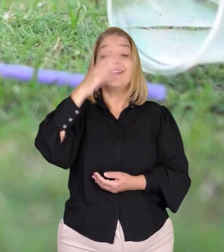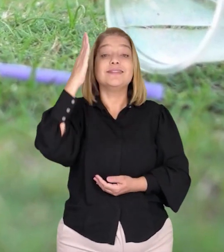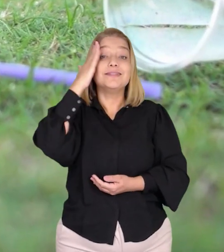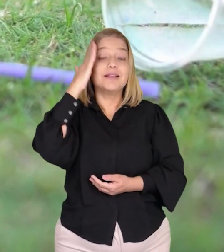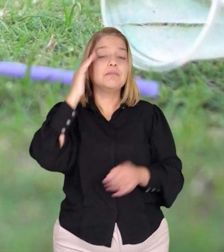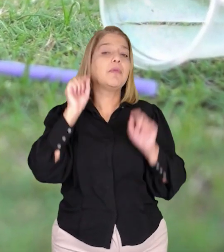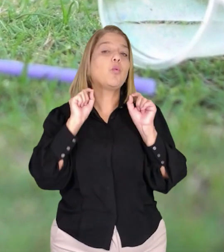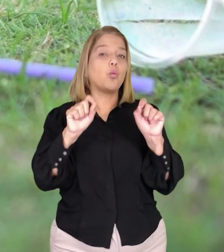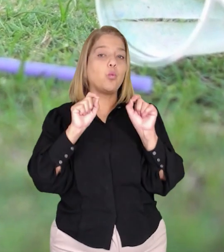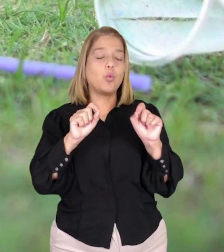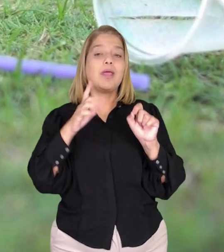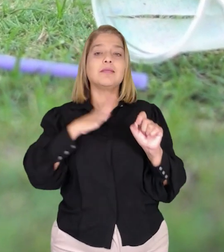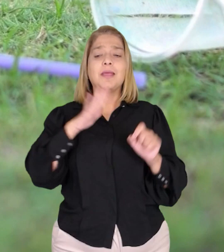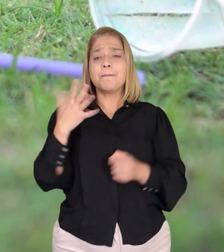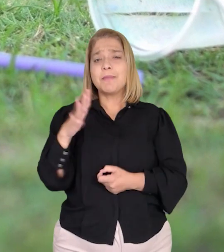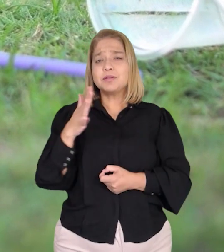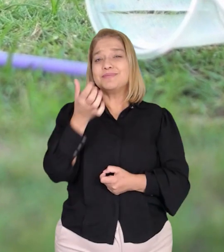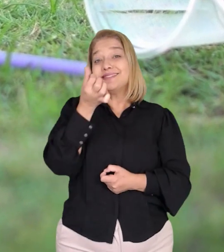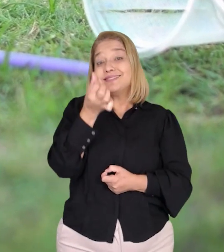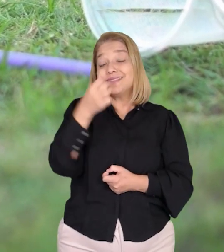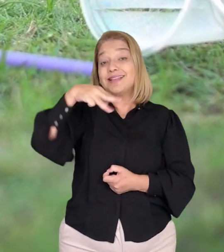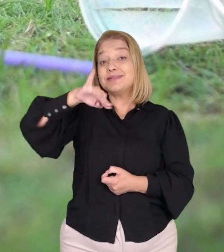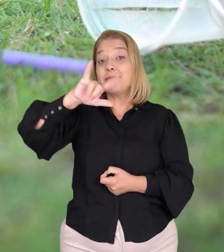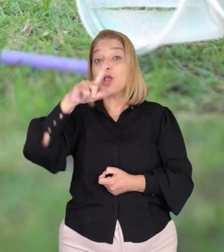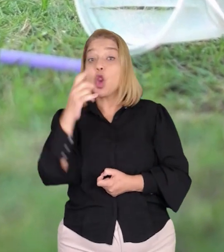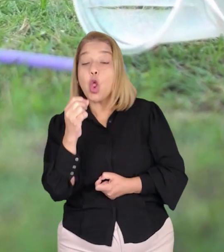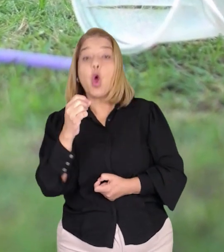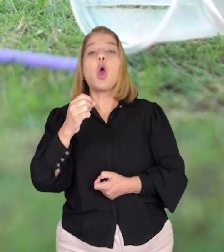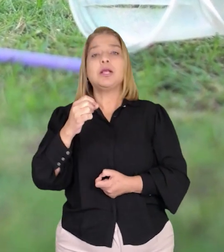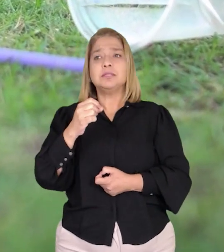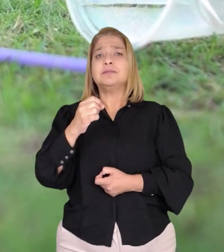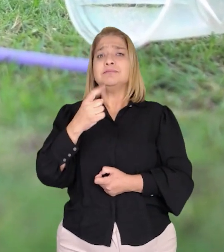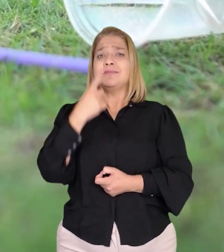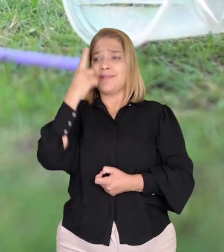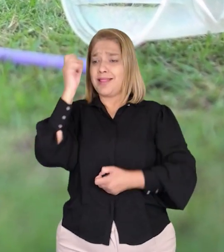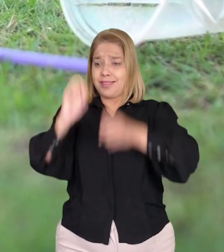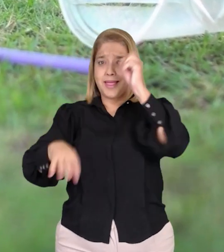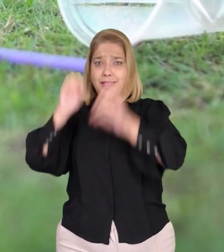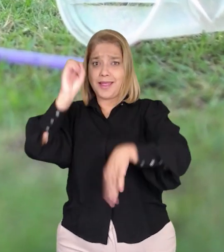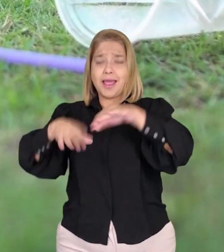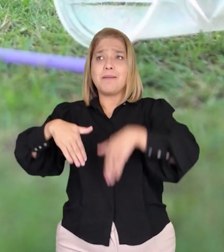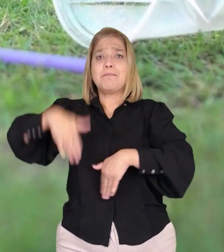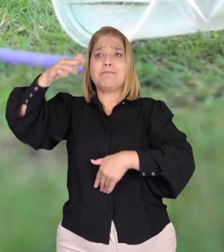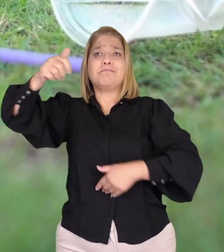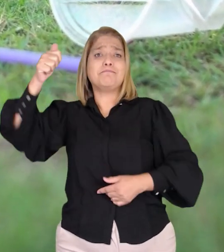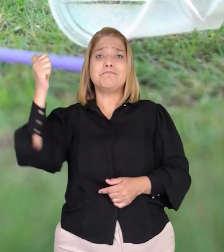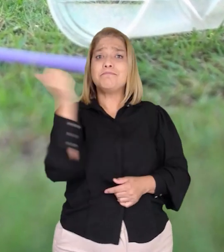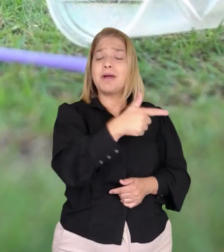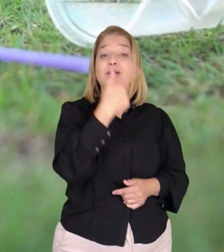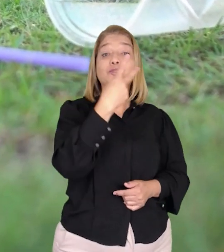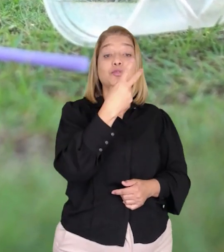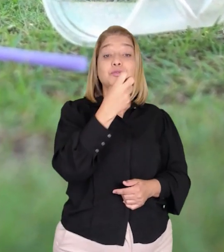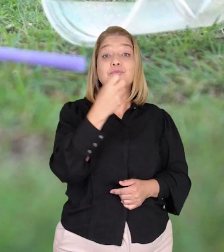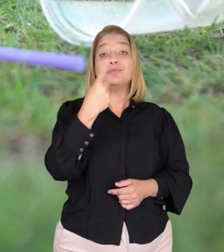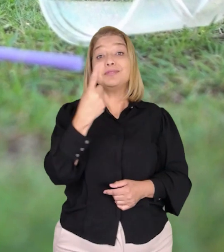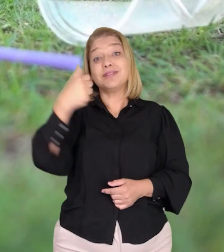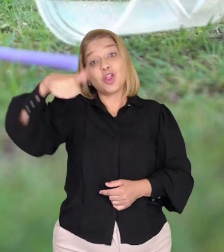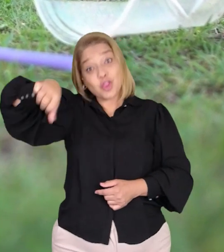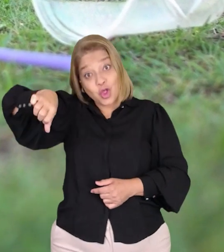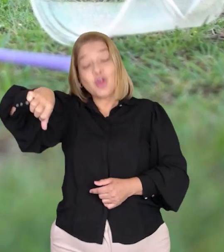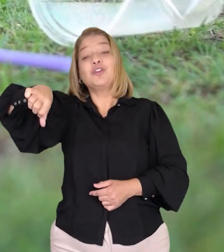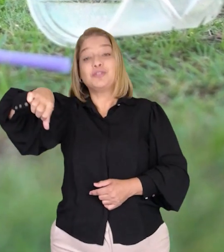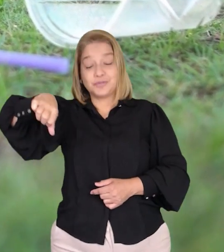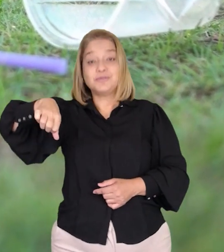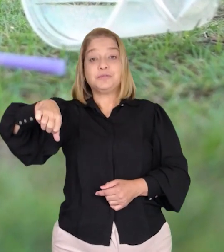Para vocês terem uma ideia, foram 6 milhões de toneladas a mais do